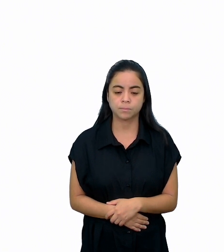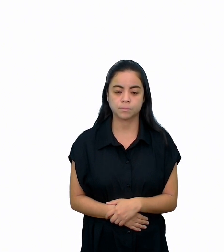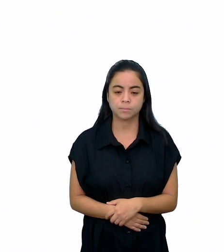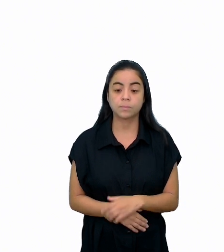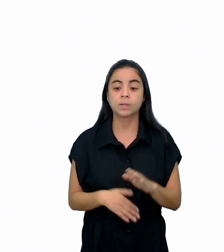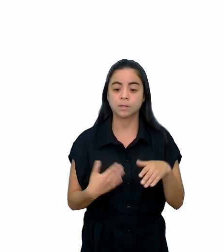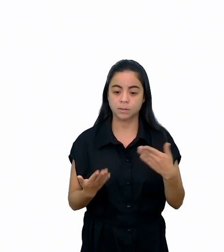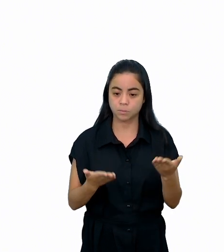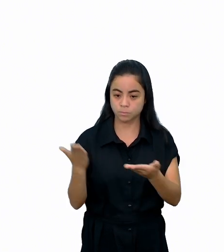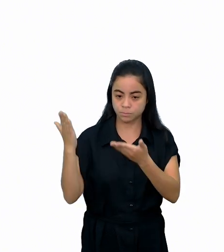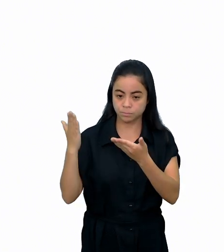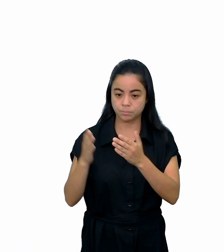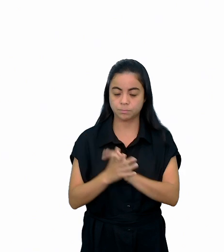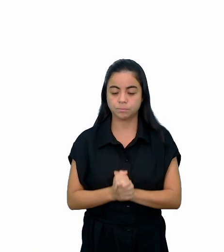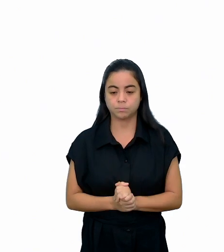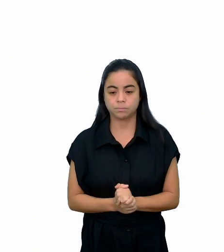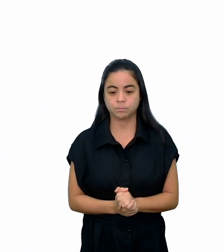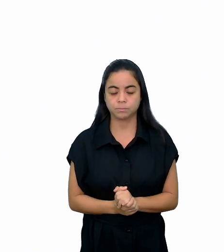vamos lá.